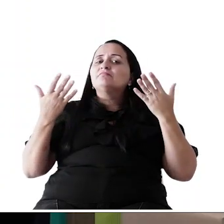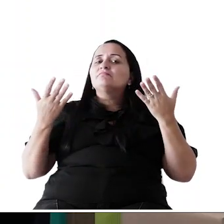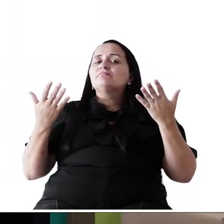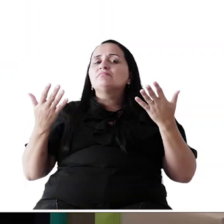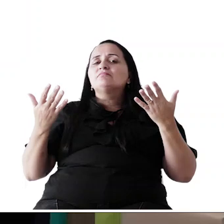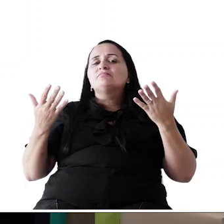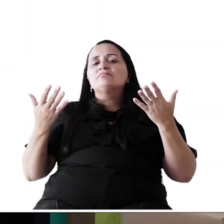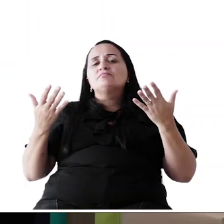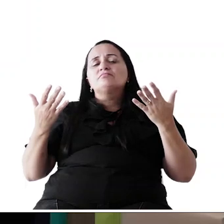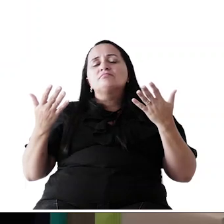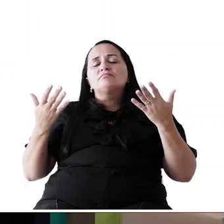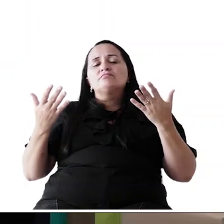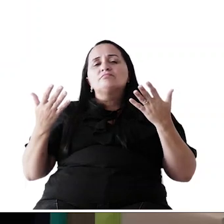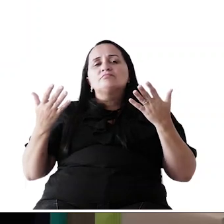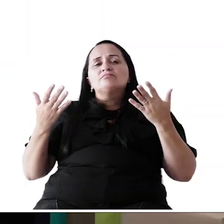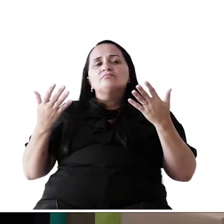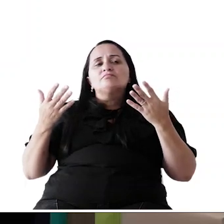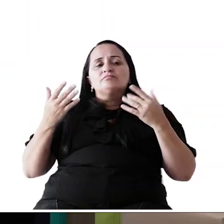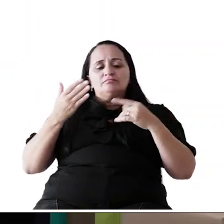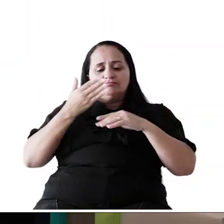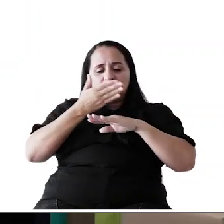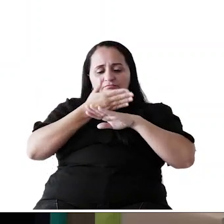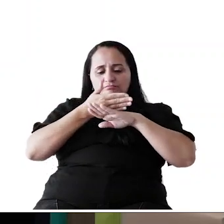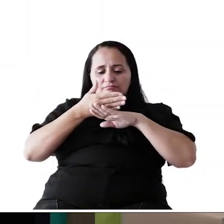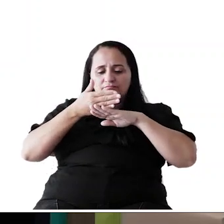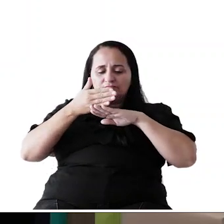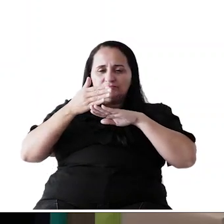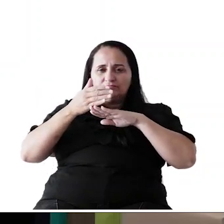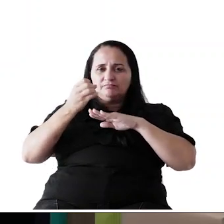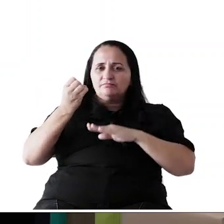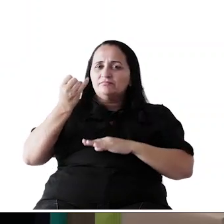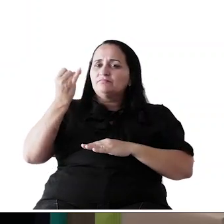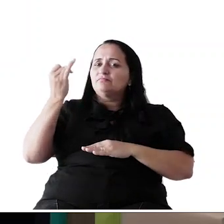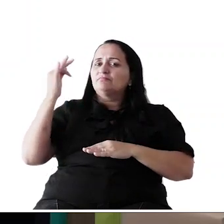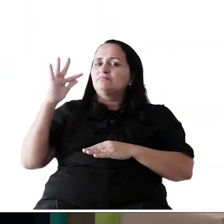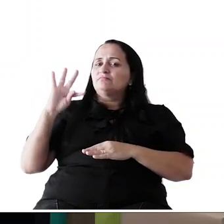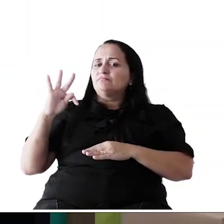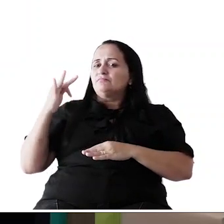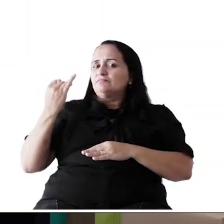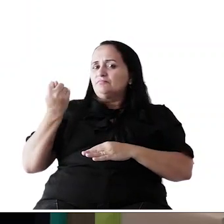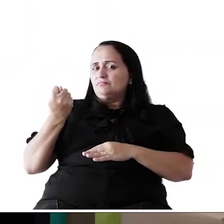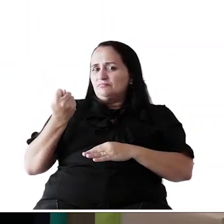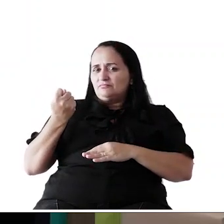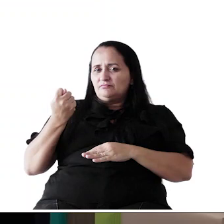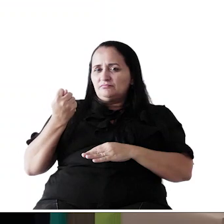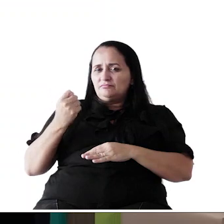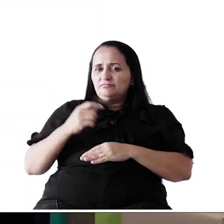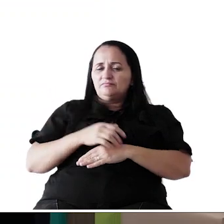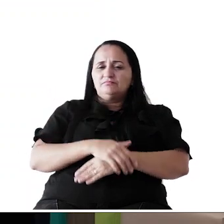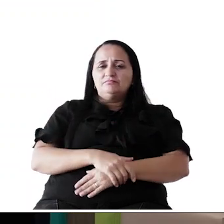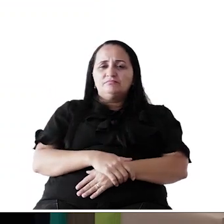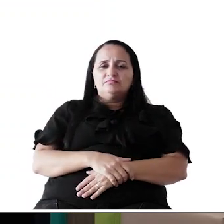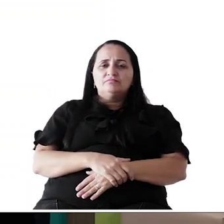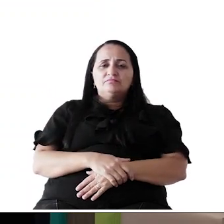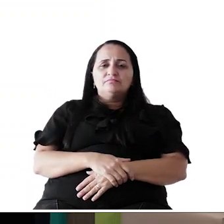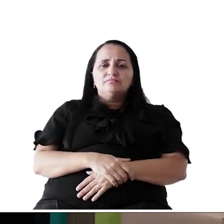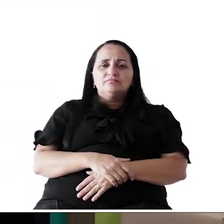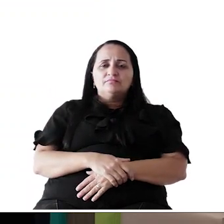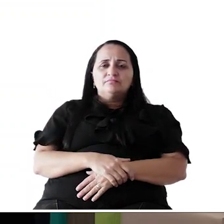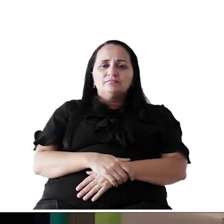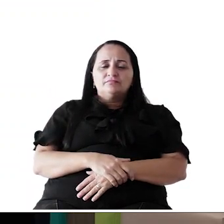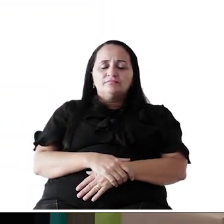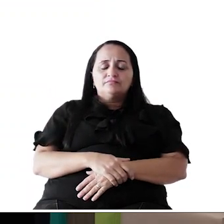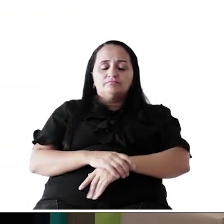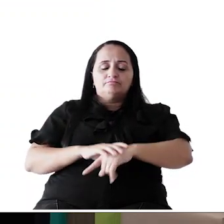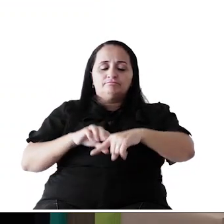é a relação entre essas bolas brancas e a quantidade total? Nós temos o total, que